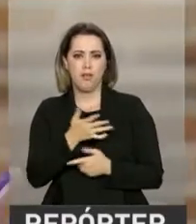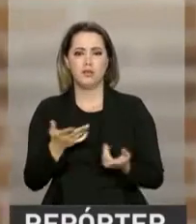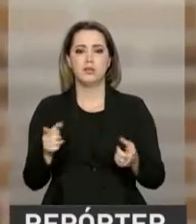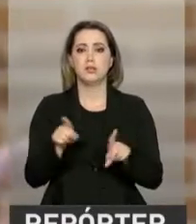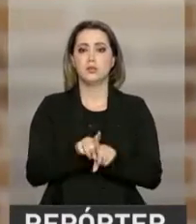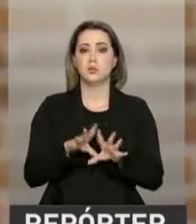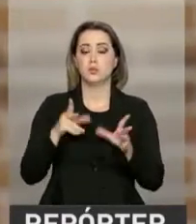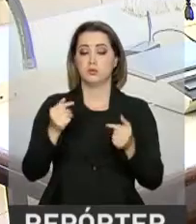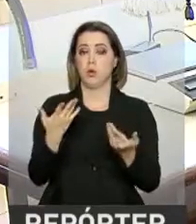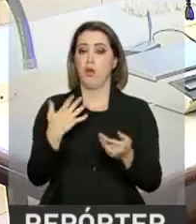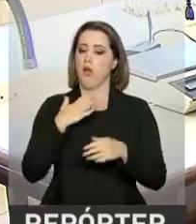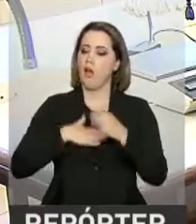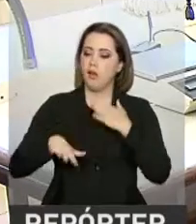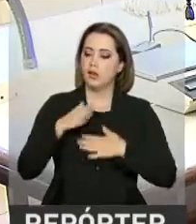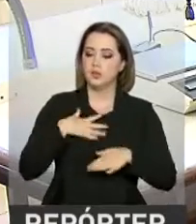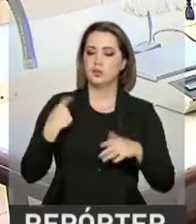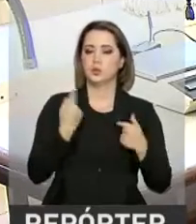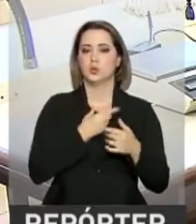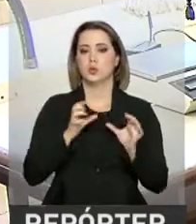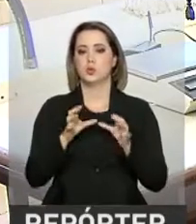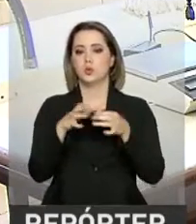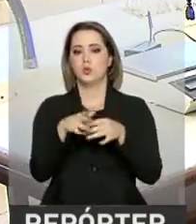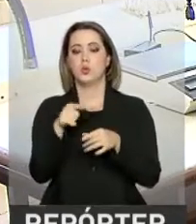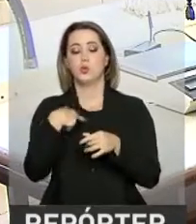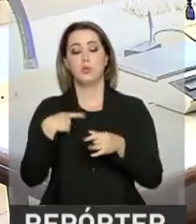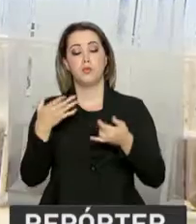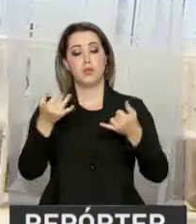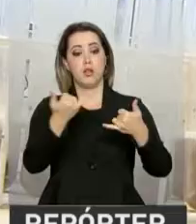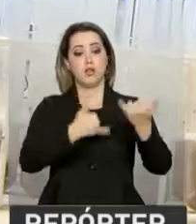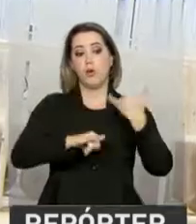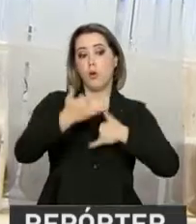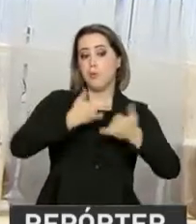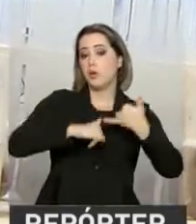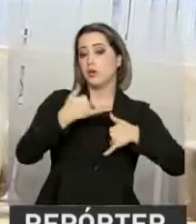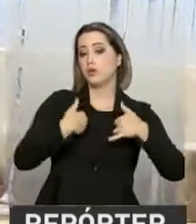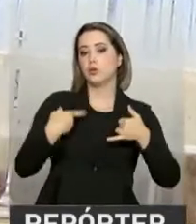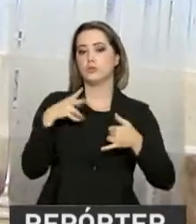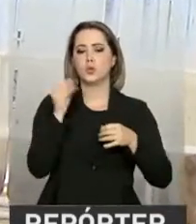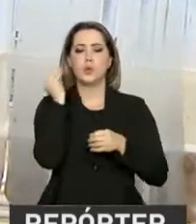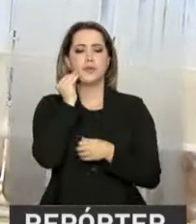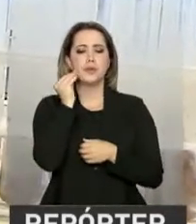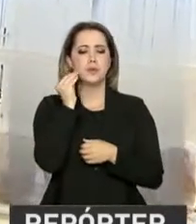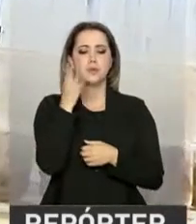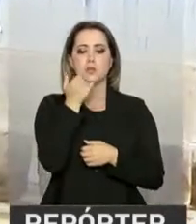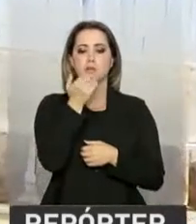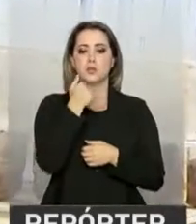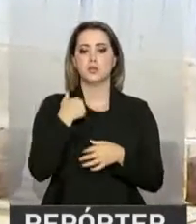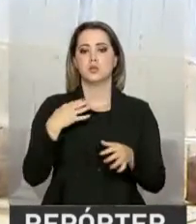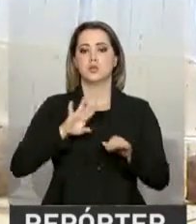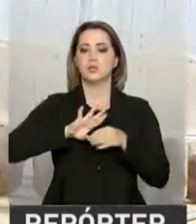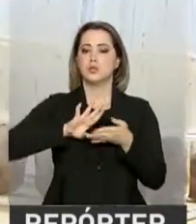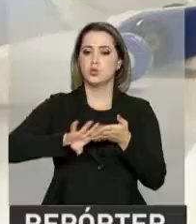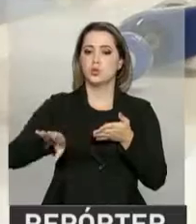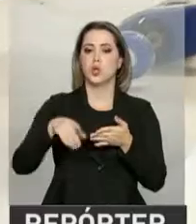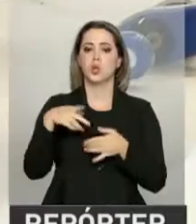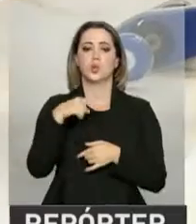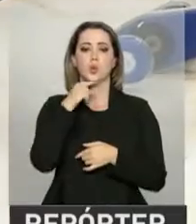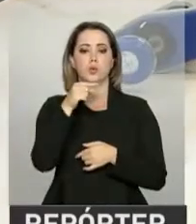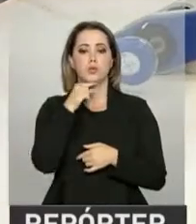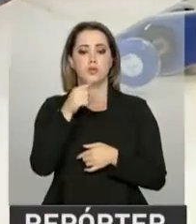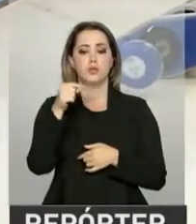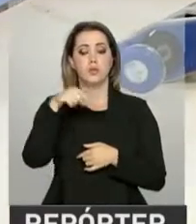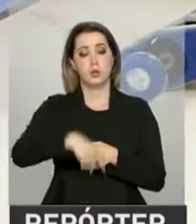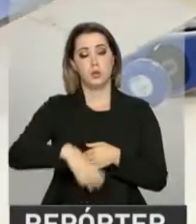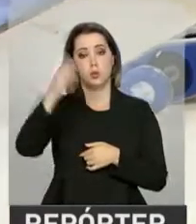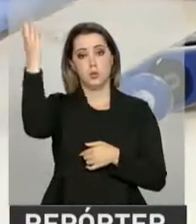as pessoas como a dona Zilda, a nossa equipe foi até um laboratório em Brasília que realiza testes em alimentos para tirar todas as dúvidas. No